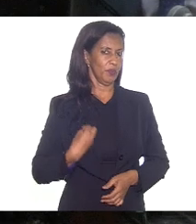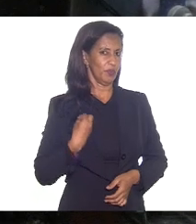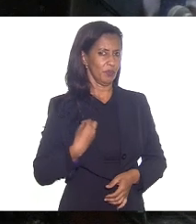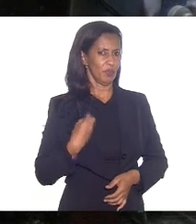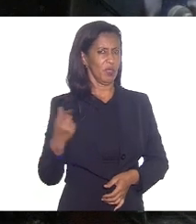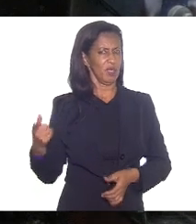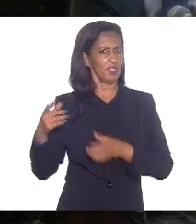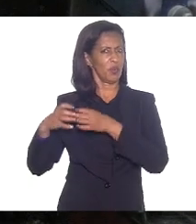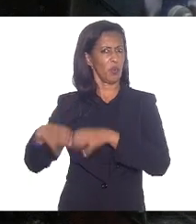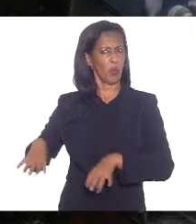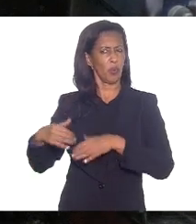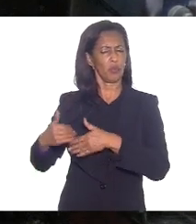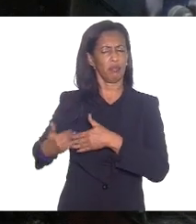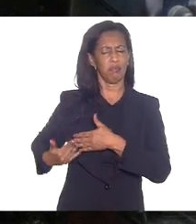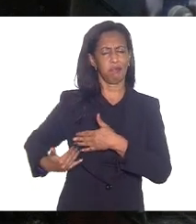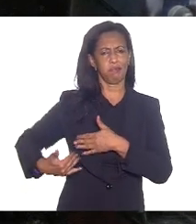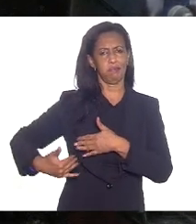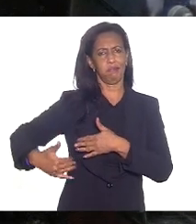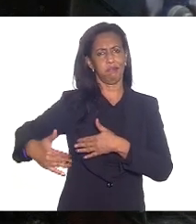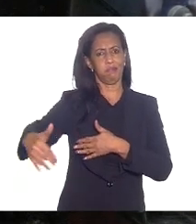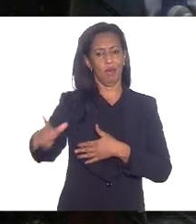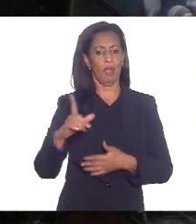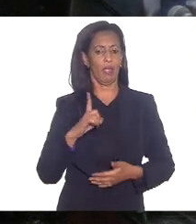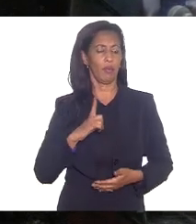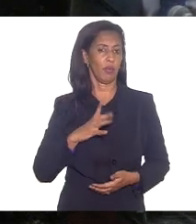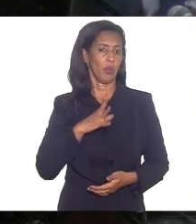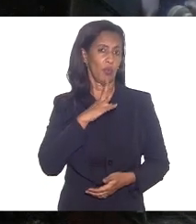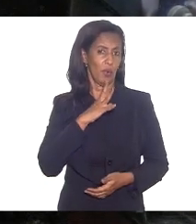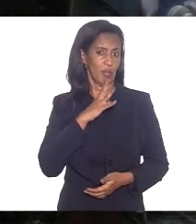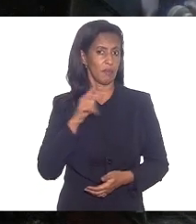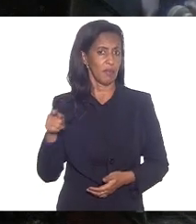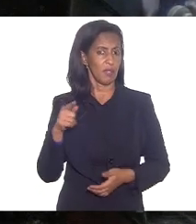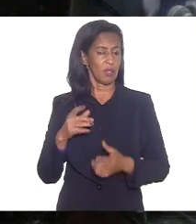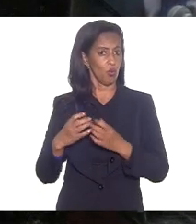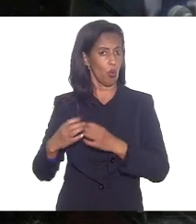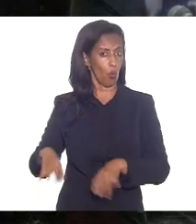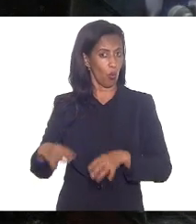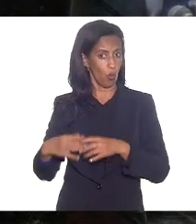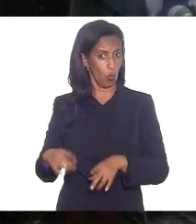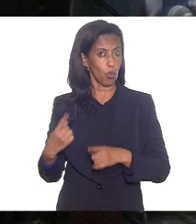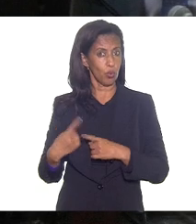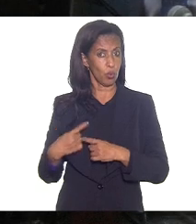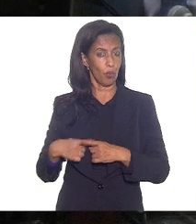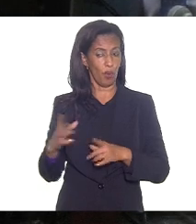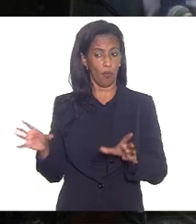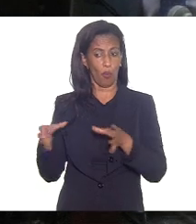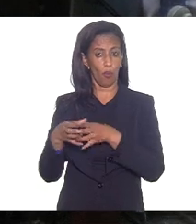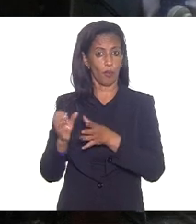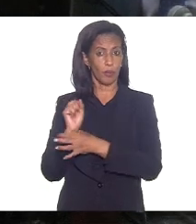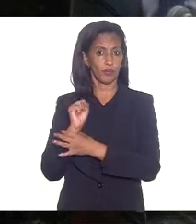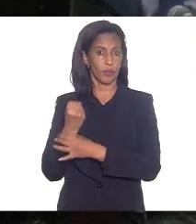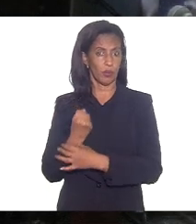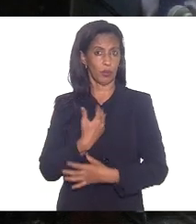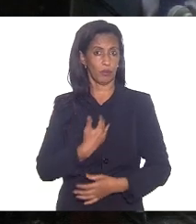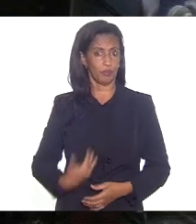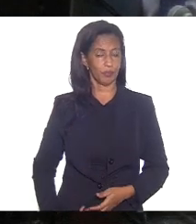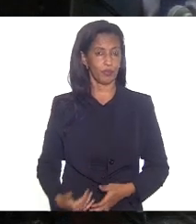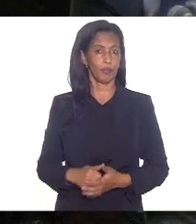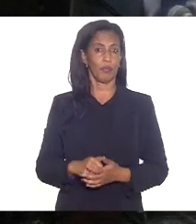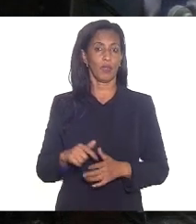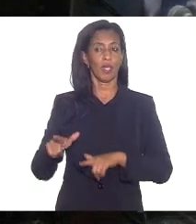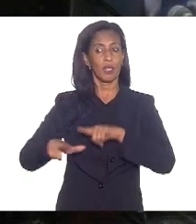esse concurso se arrastou. Eu tenho conhecimento desse concurso porque presidi a Comissão de Segurança Pública